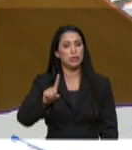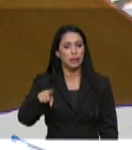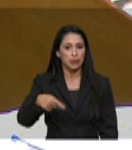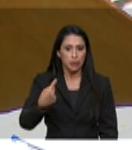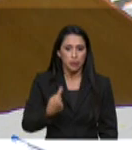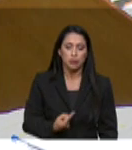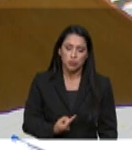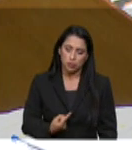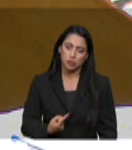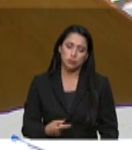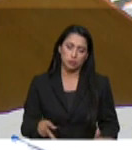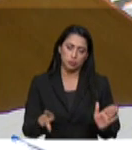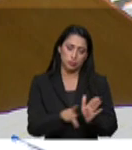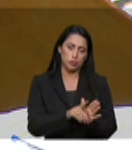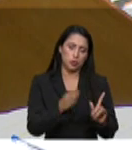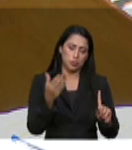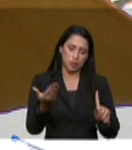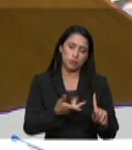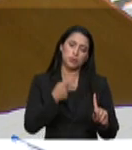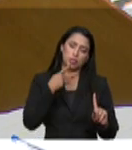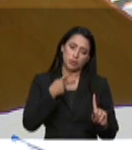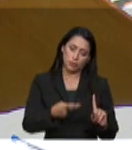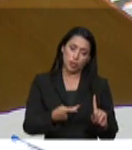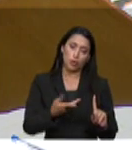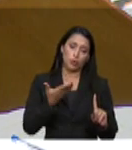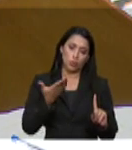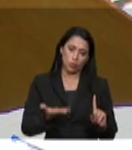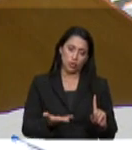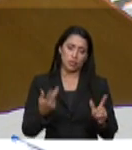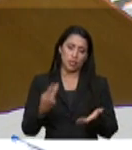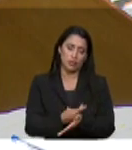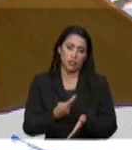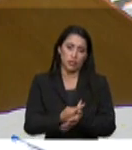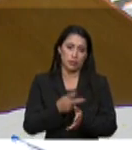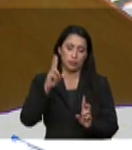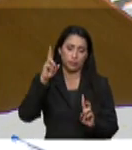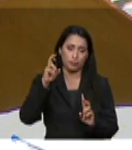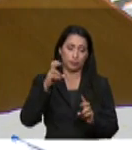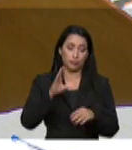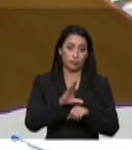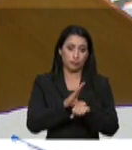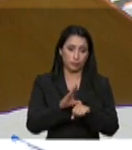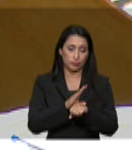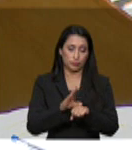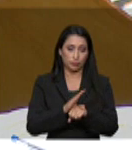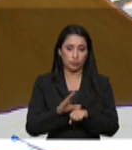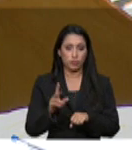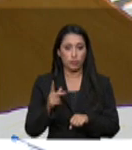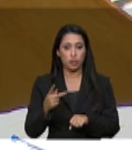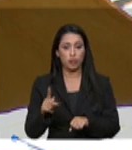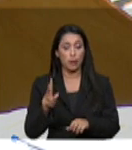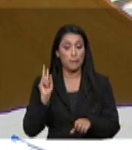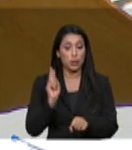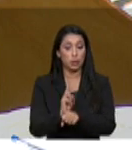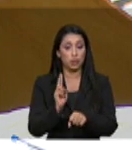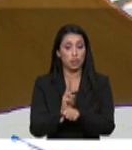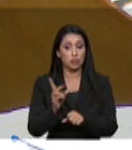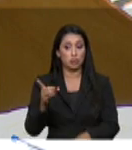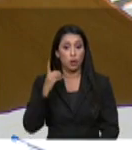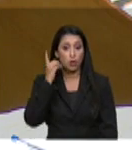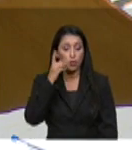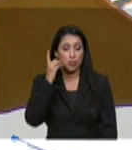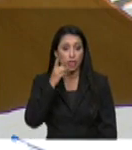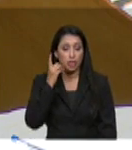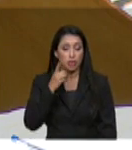posteriormente reconhecido pelo próprio acusado por isso a preocupação a proativos do constituinte em dispensar efetiva proteção ao